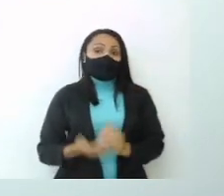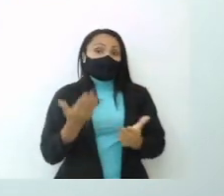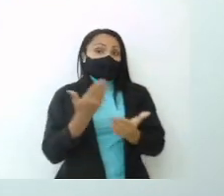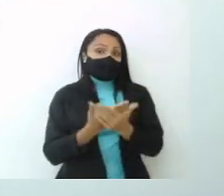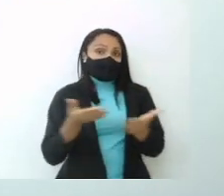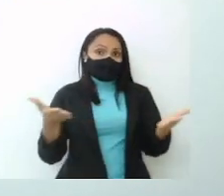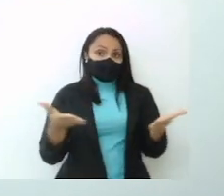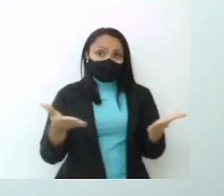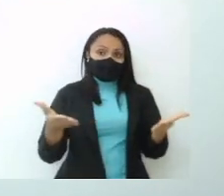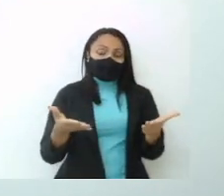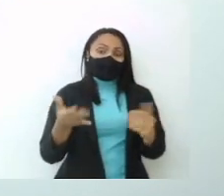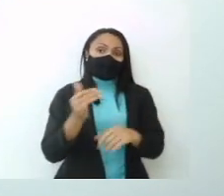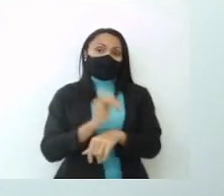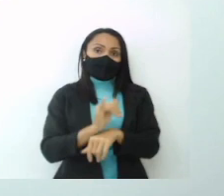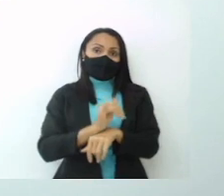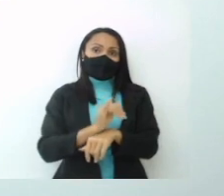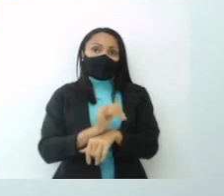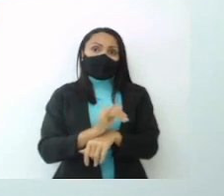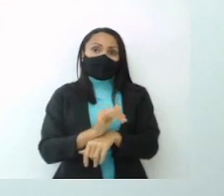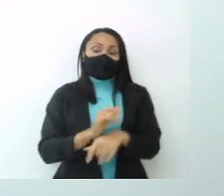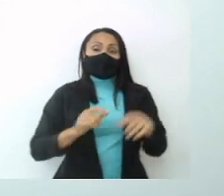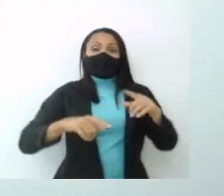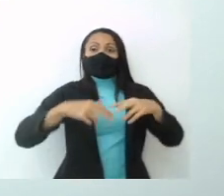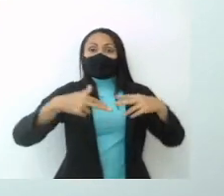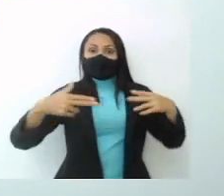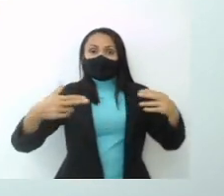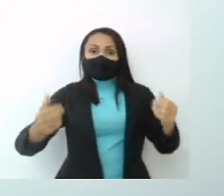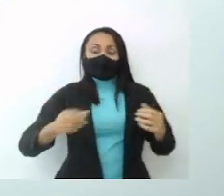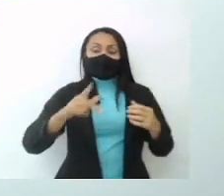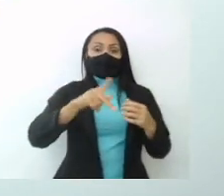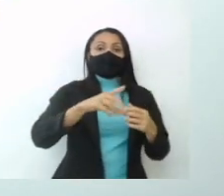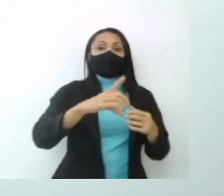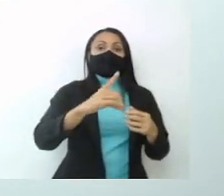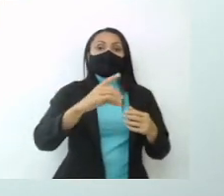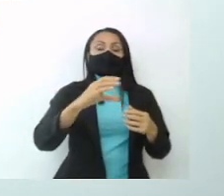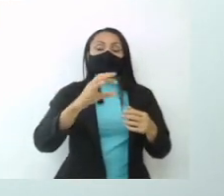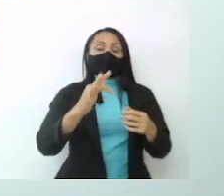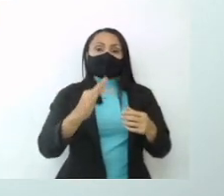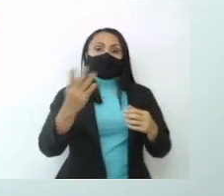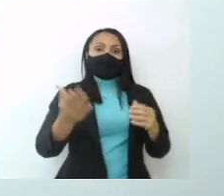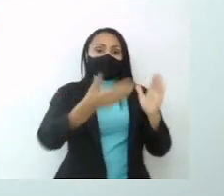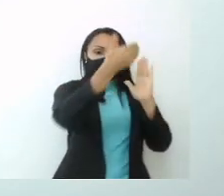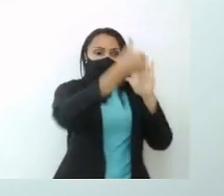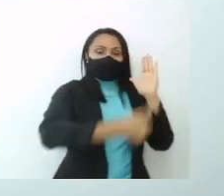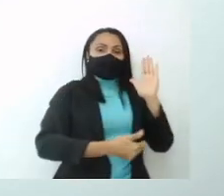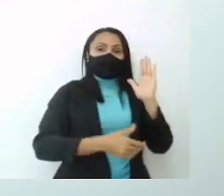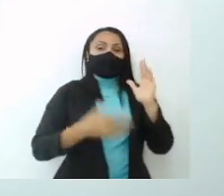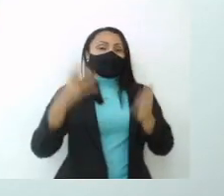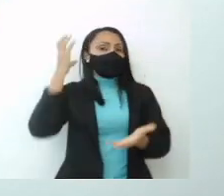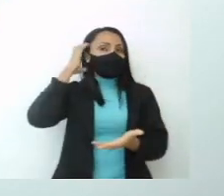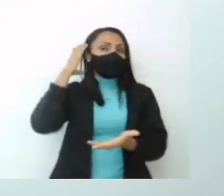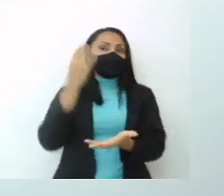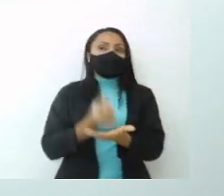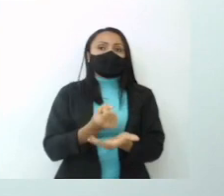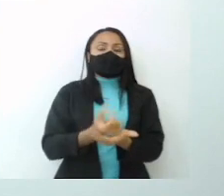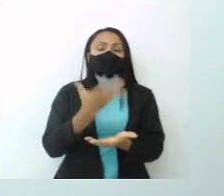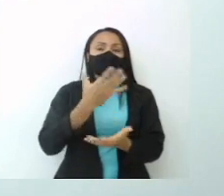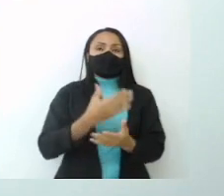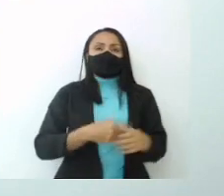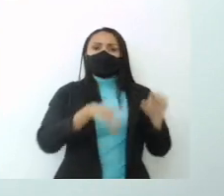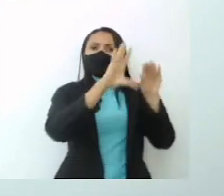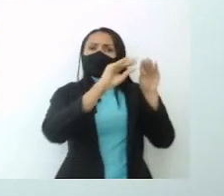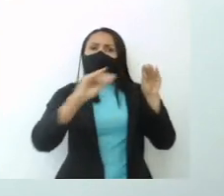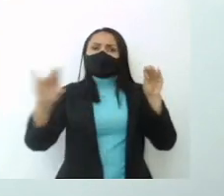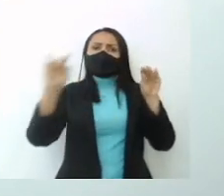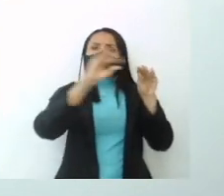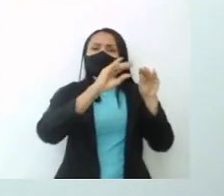no YouTube, o material em PDF e o podcast. Então aponta a câmera do teu celular aí, faz o download, cria uma